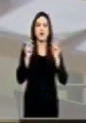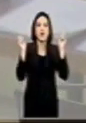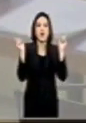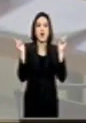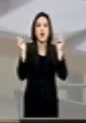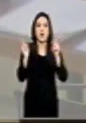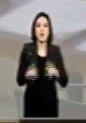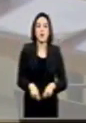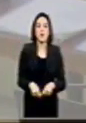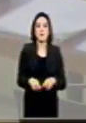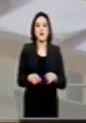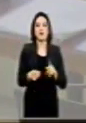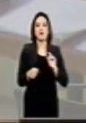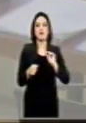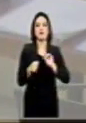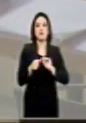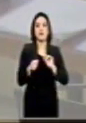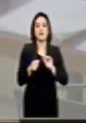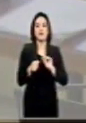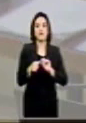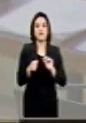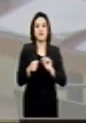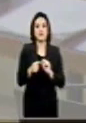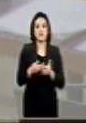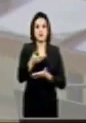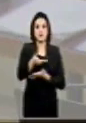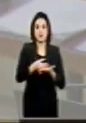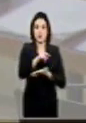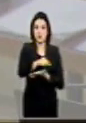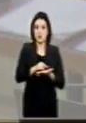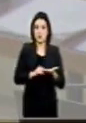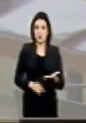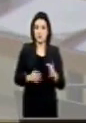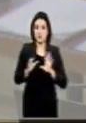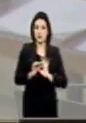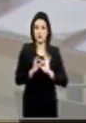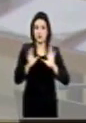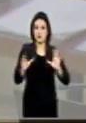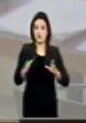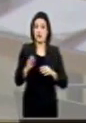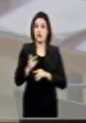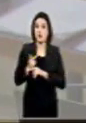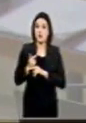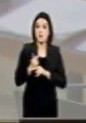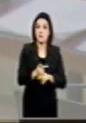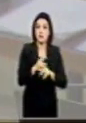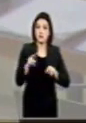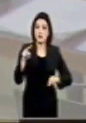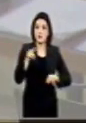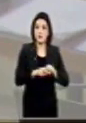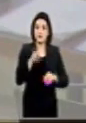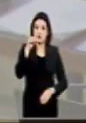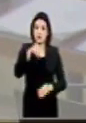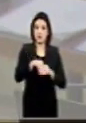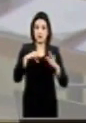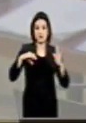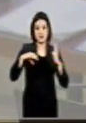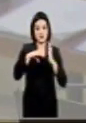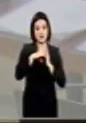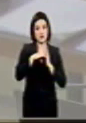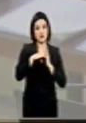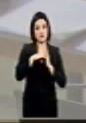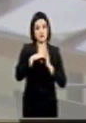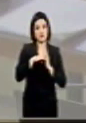para apreciar medida de busca e apreensão realizada nas dependências do Senado Federal, esta remete